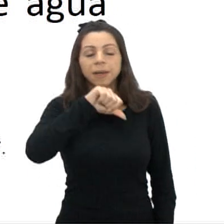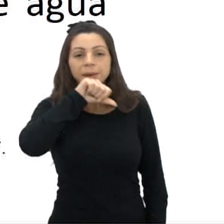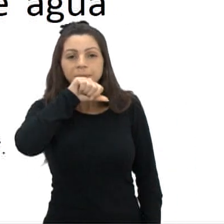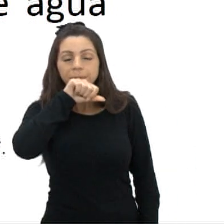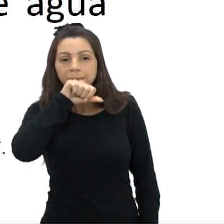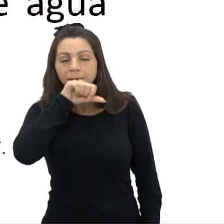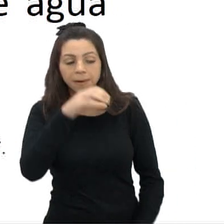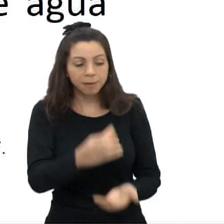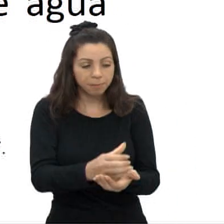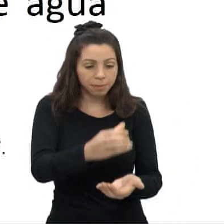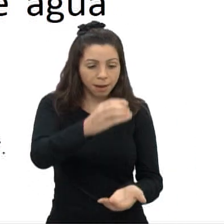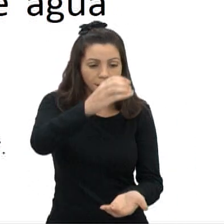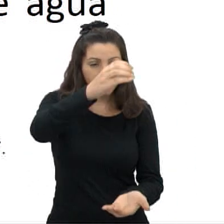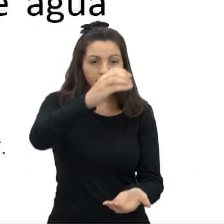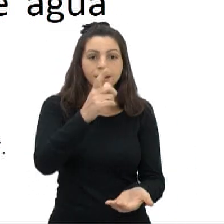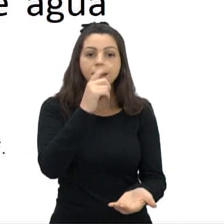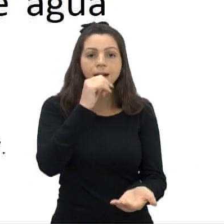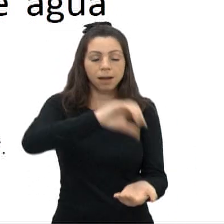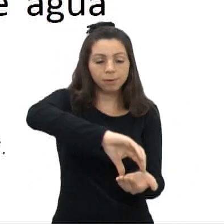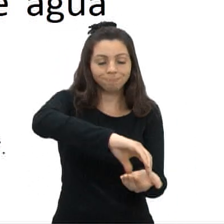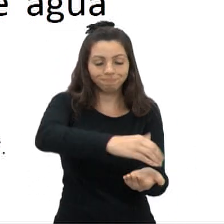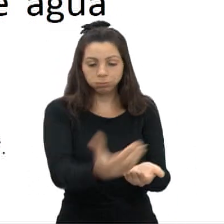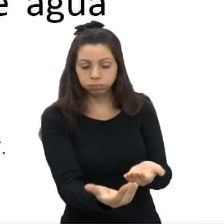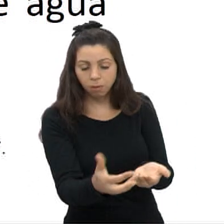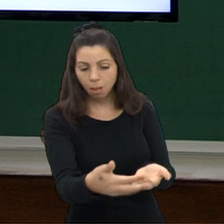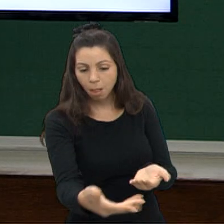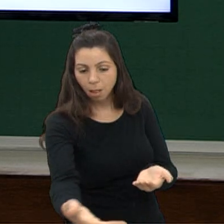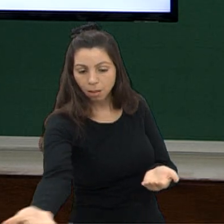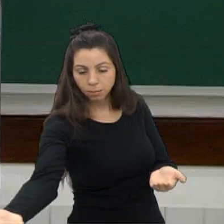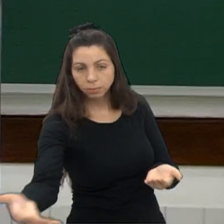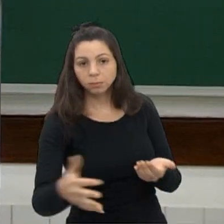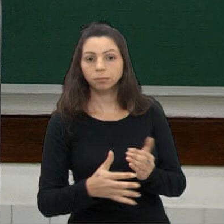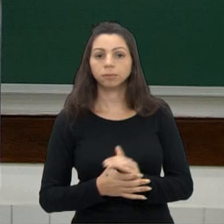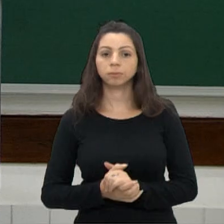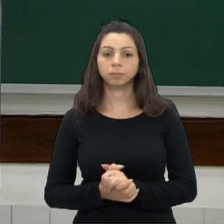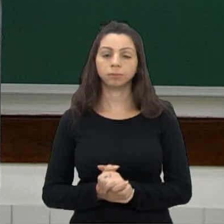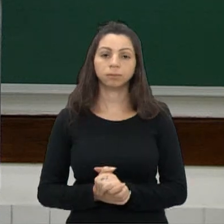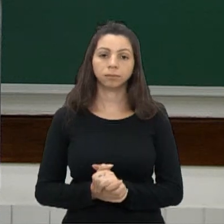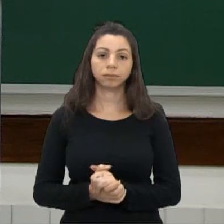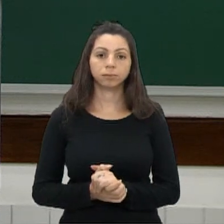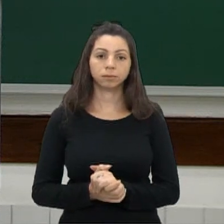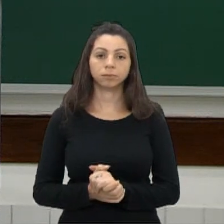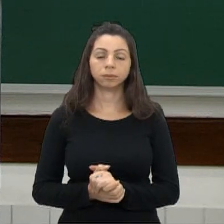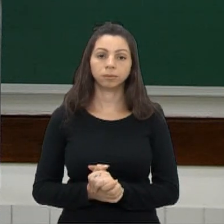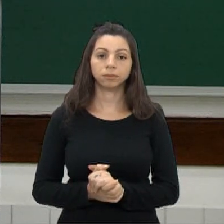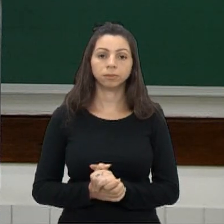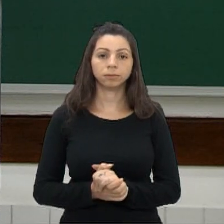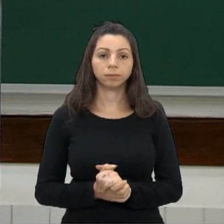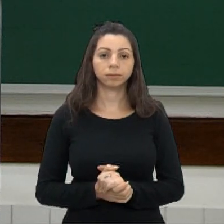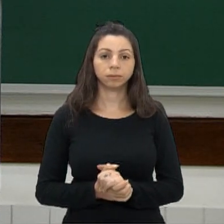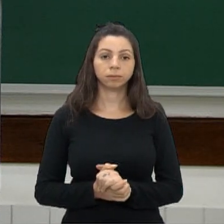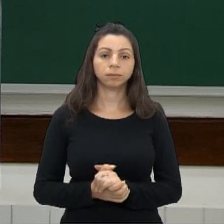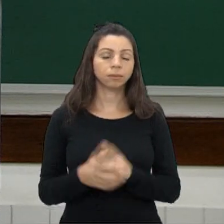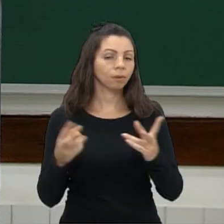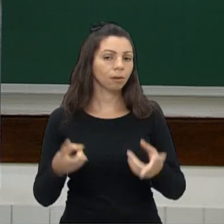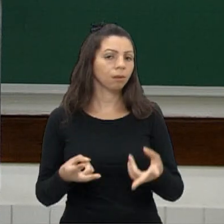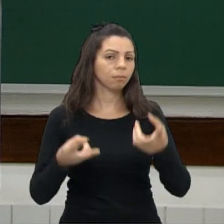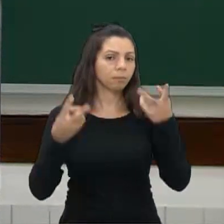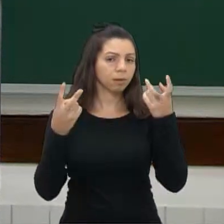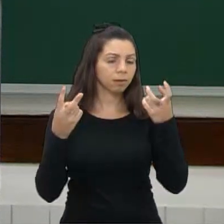garrafa de água na toalha. Vejam só, quanta ação